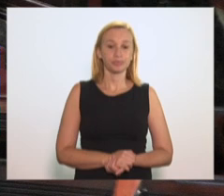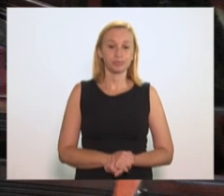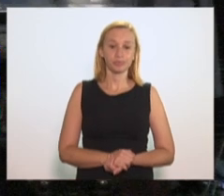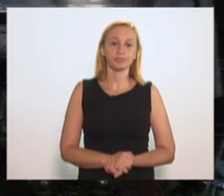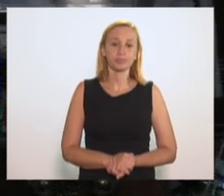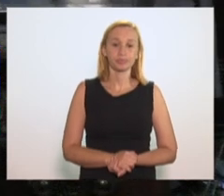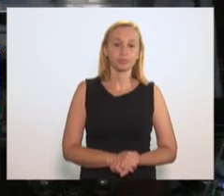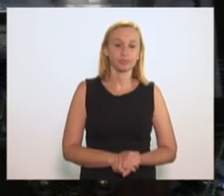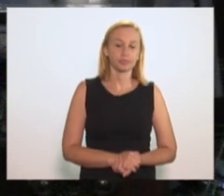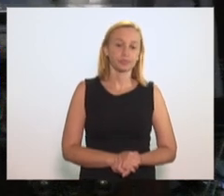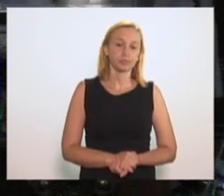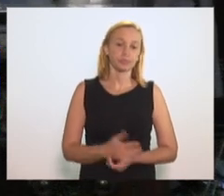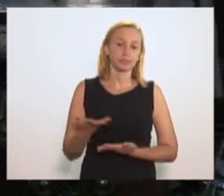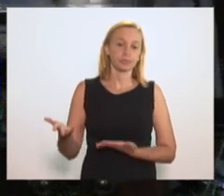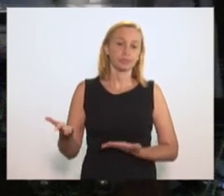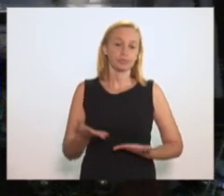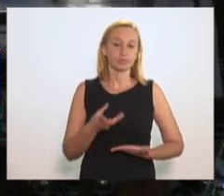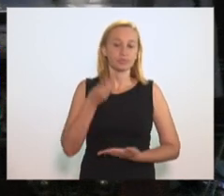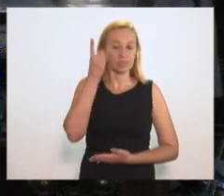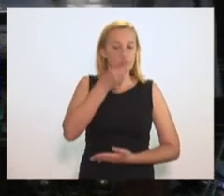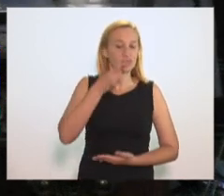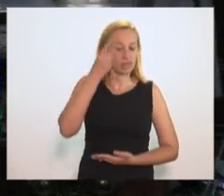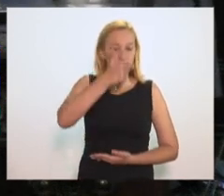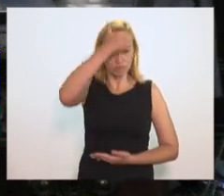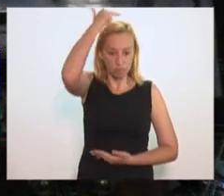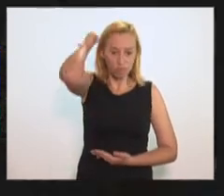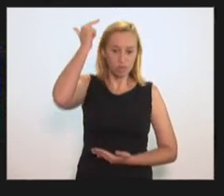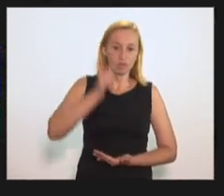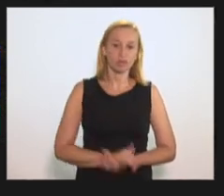presença designa deputado Luiz Paulo